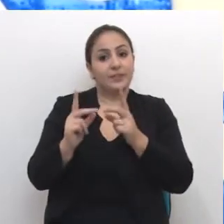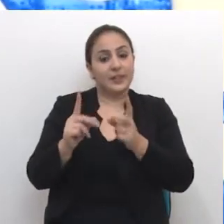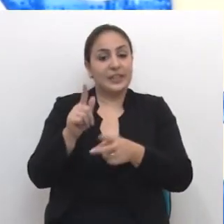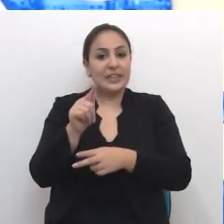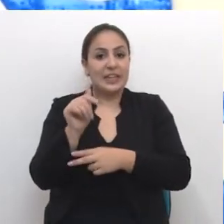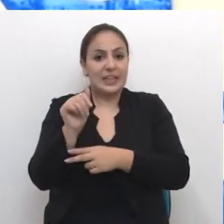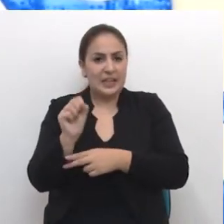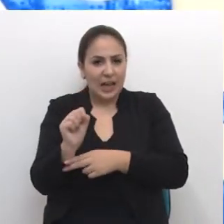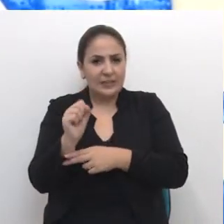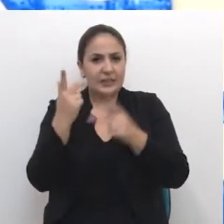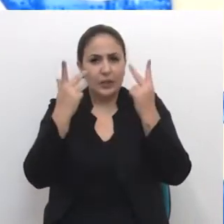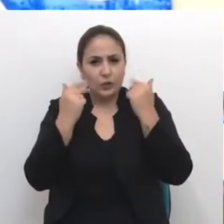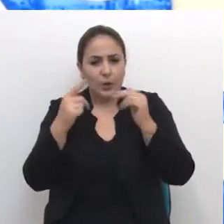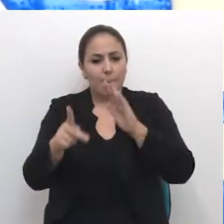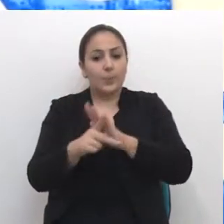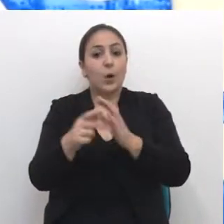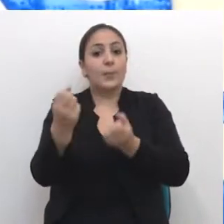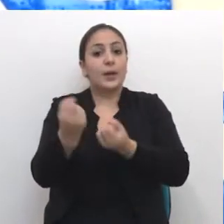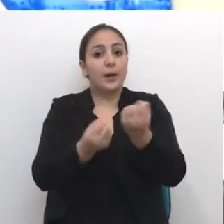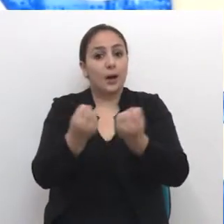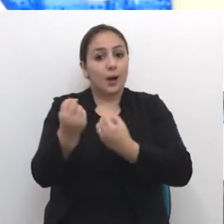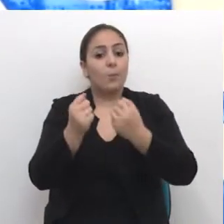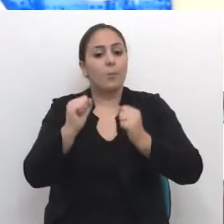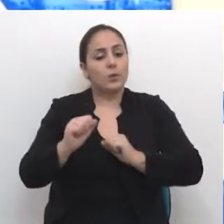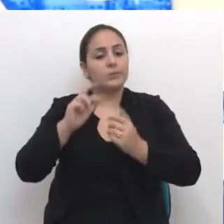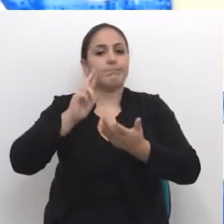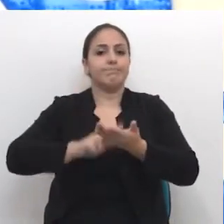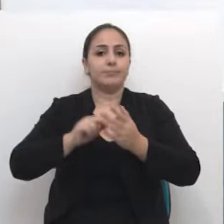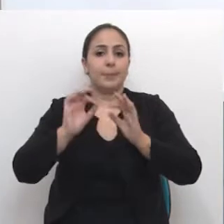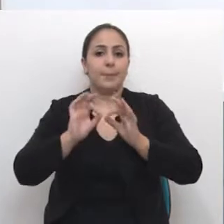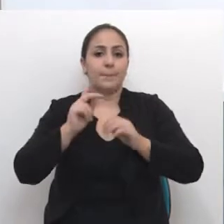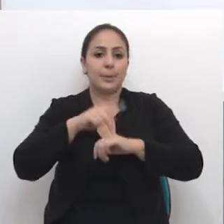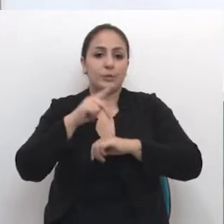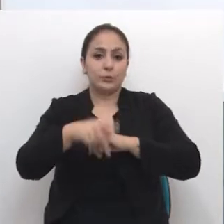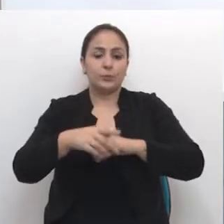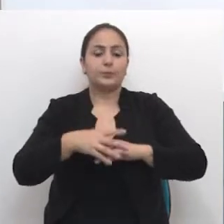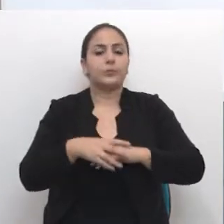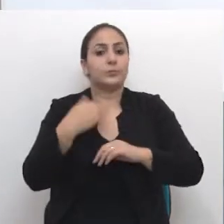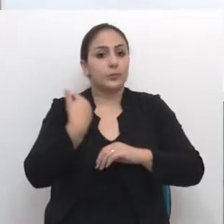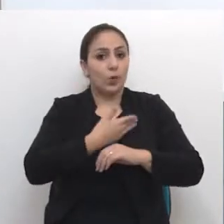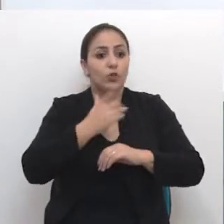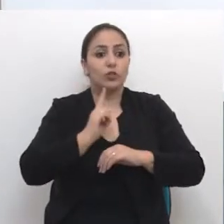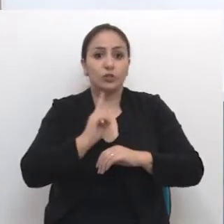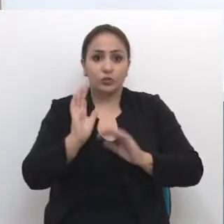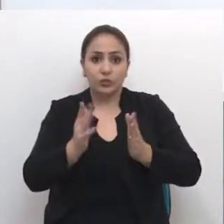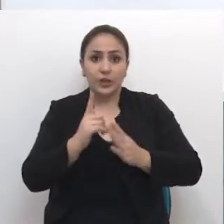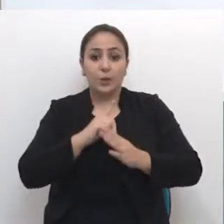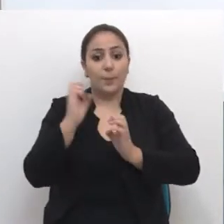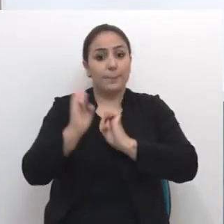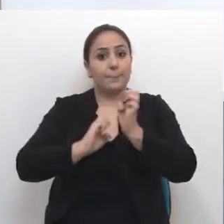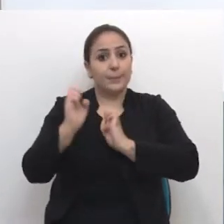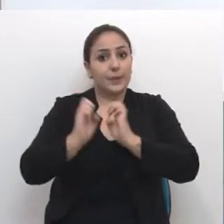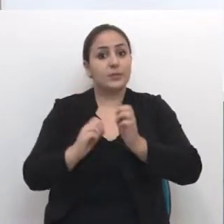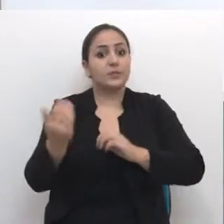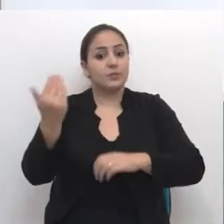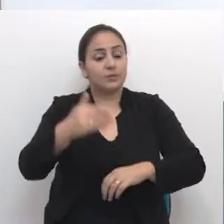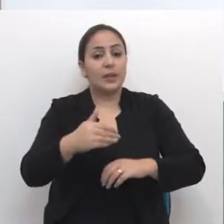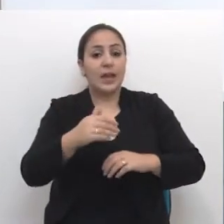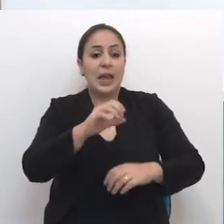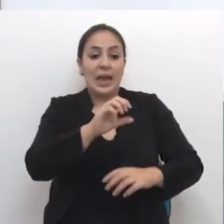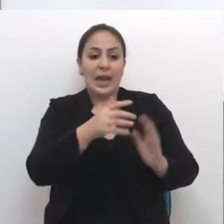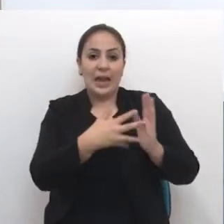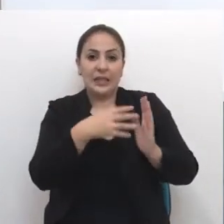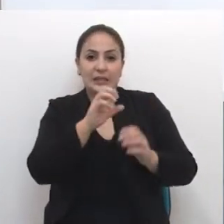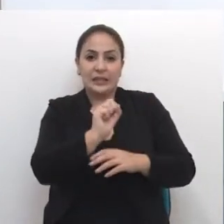natural veicular deve ser normalizada em Passo Fundo. Nós já temos esse empresário que virá com a Rede Sim ou